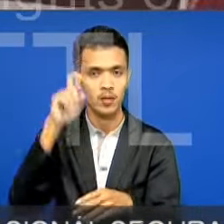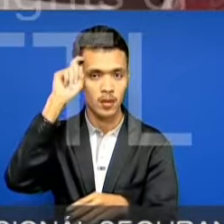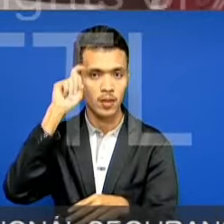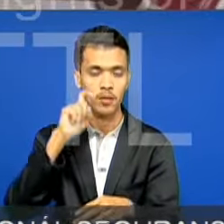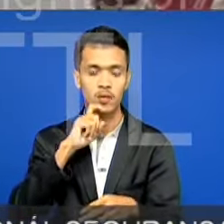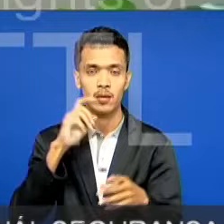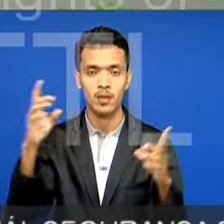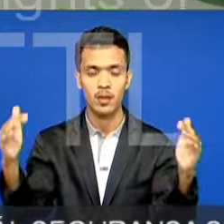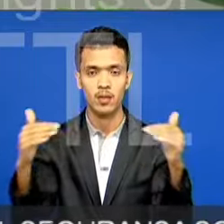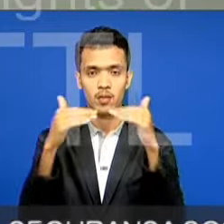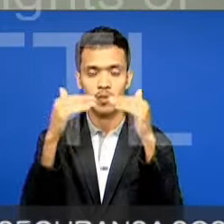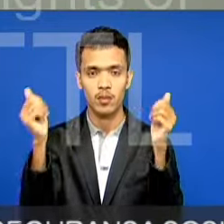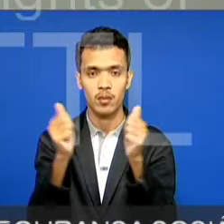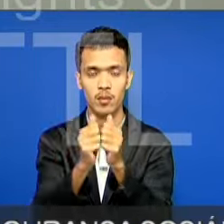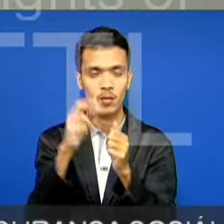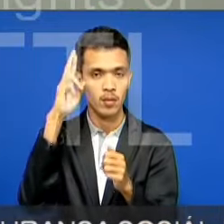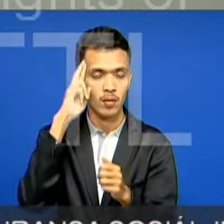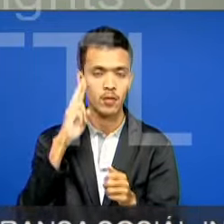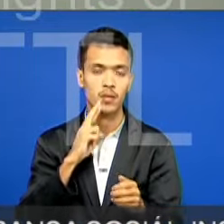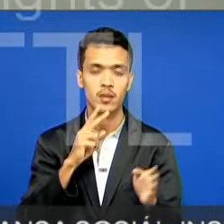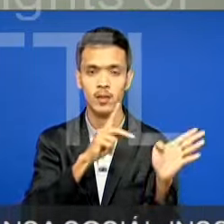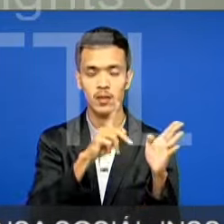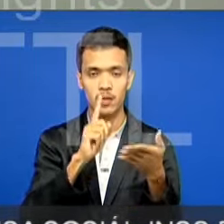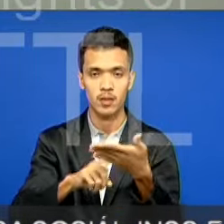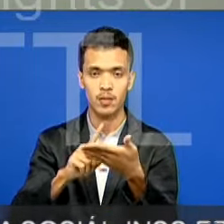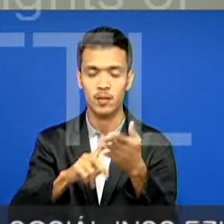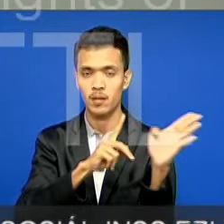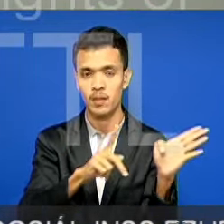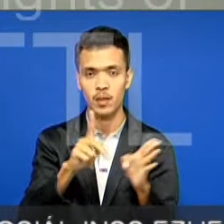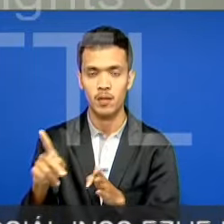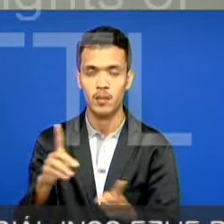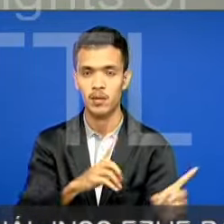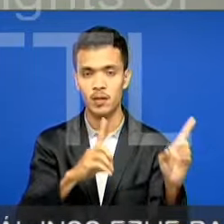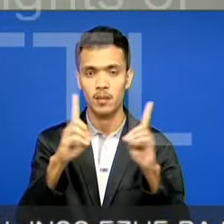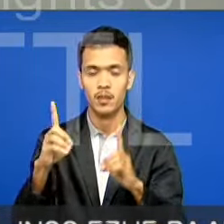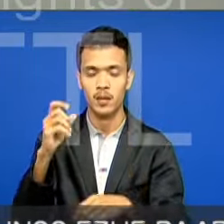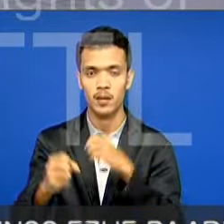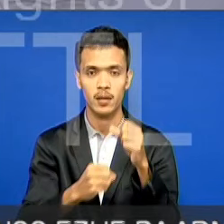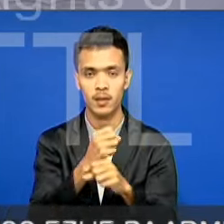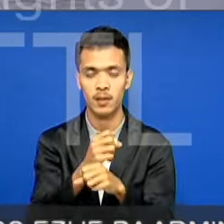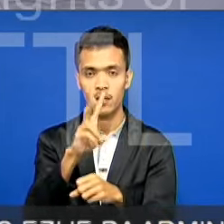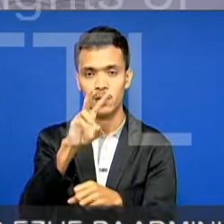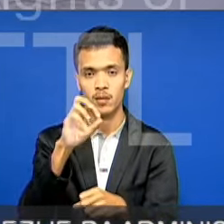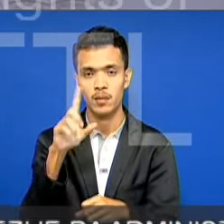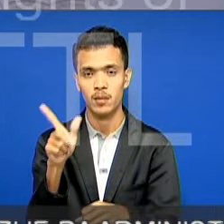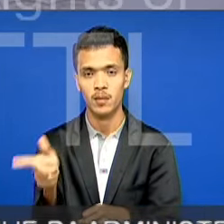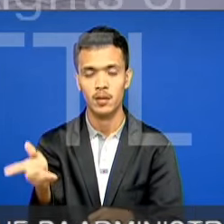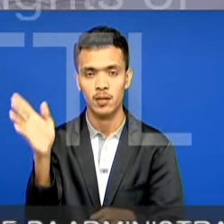chefe de Estado, onde discute o plano de se realiza e a tinangri hungruar o anulura singhá. E